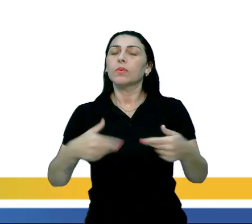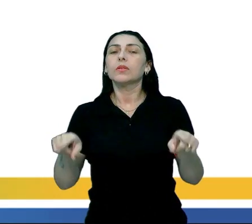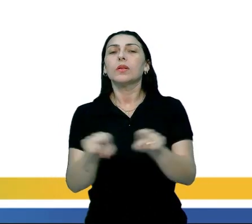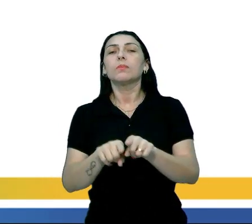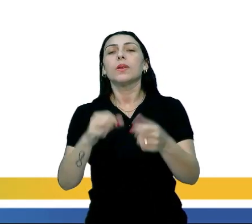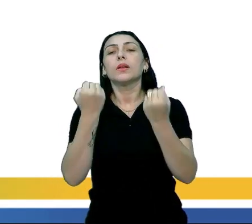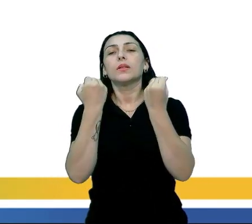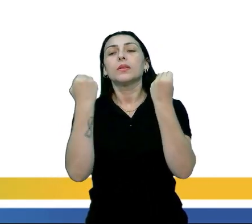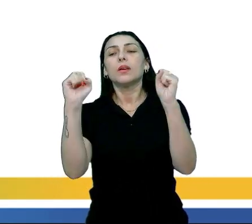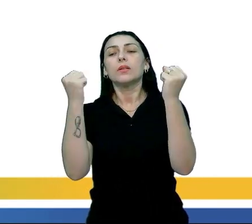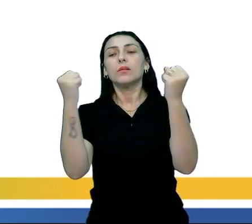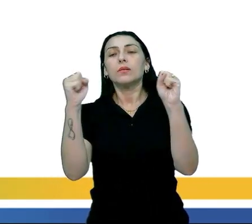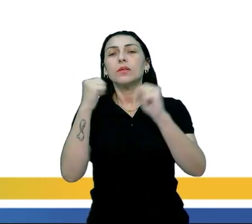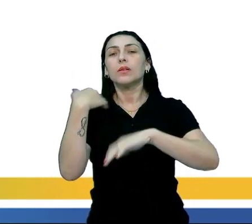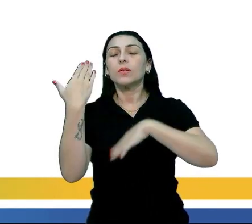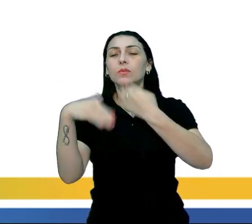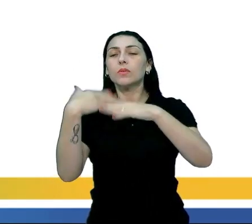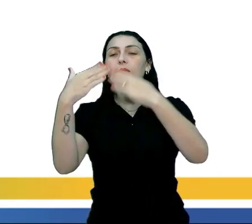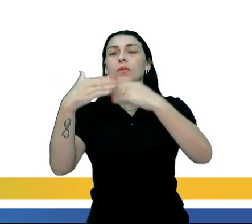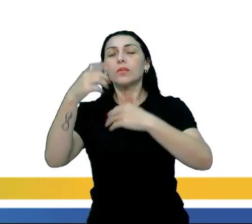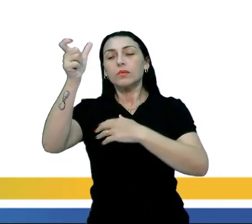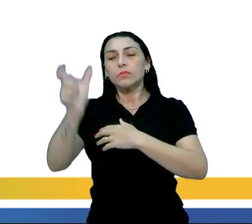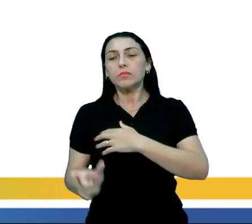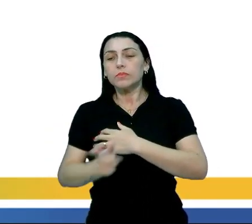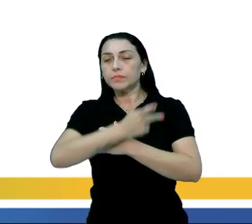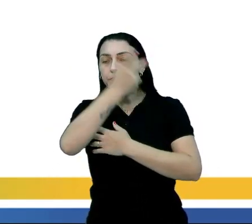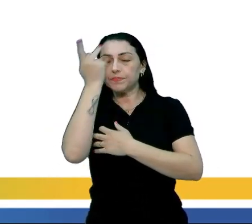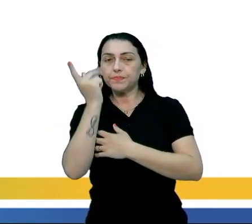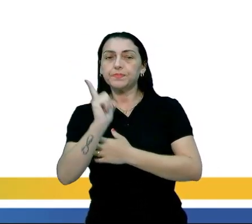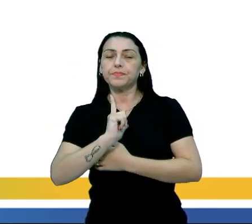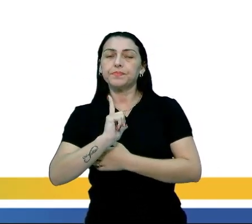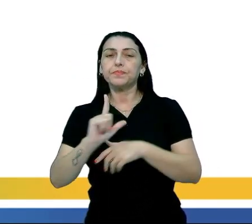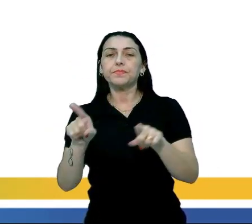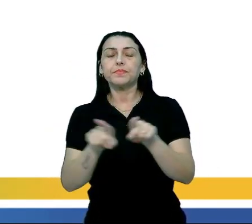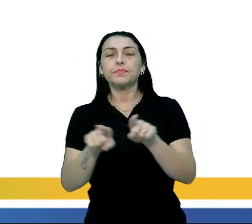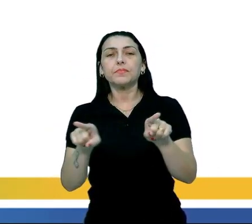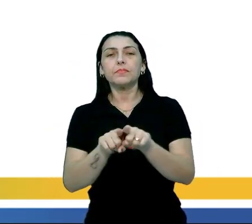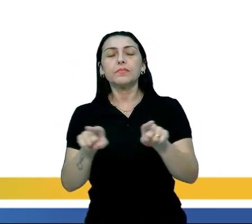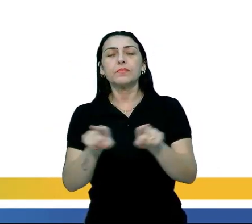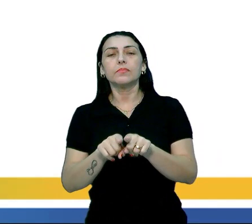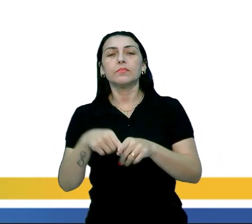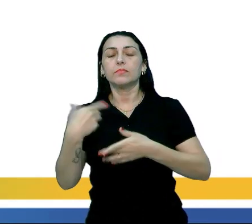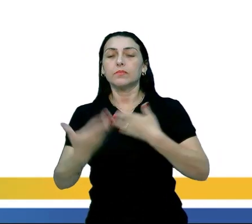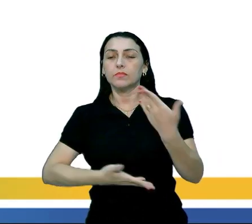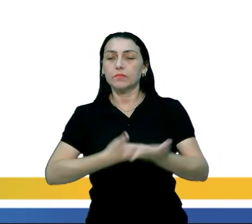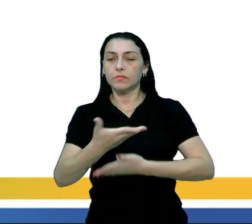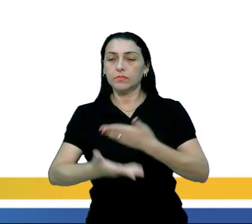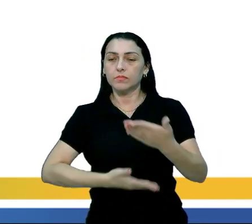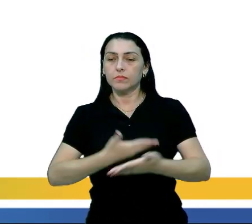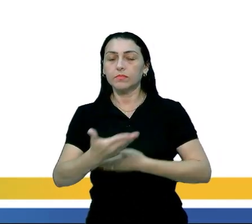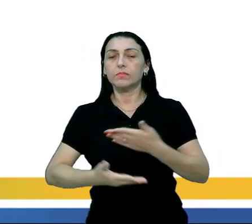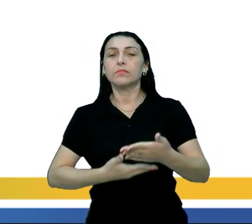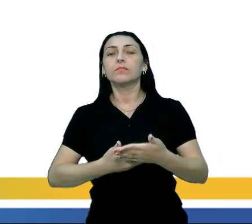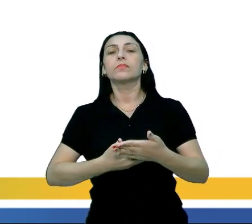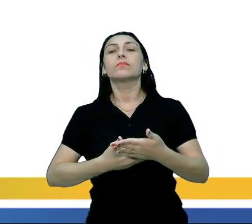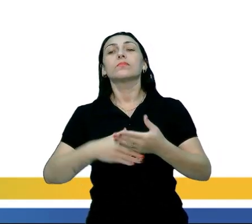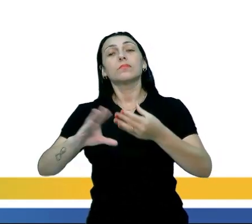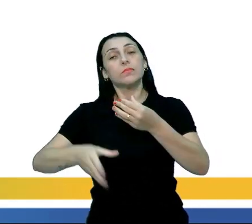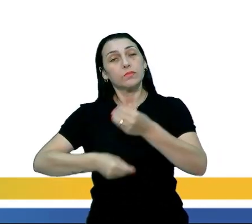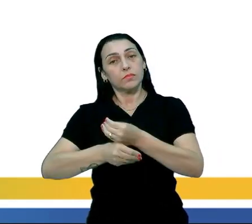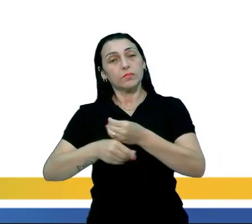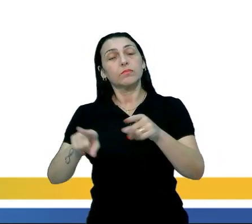na educação física, que é o desenvolvimento do ser, tá? Temos também aquela relação sobre suplementação